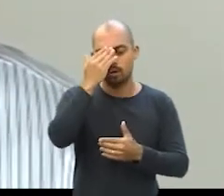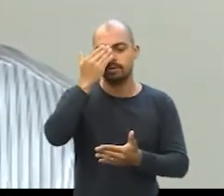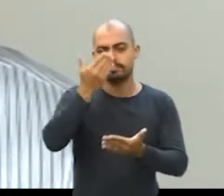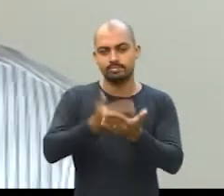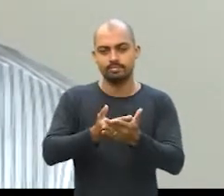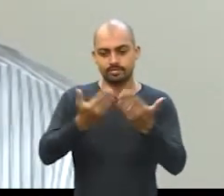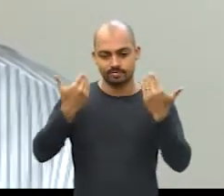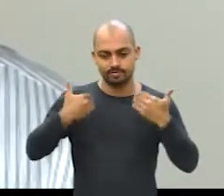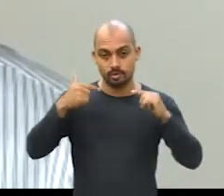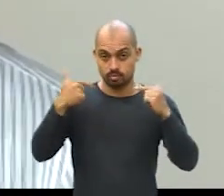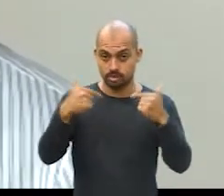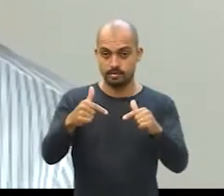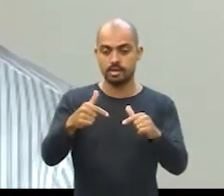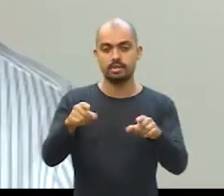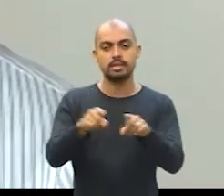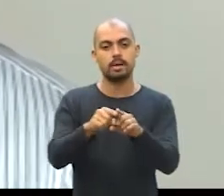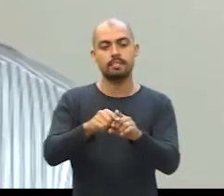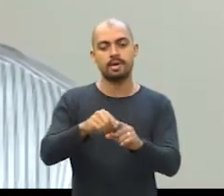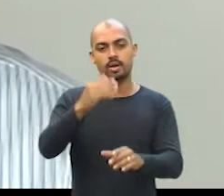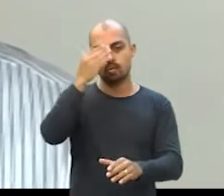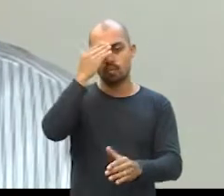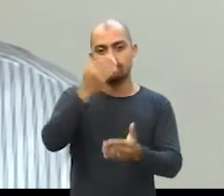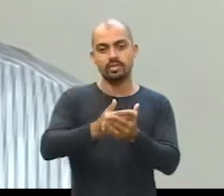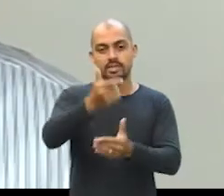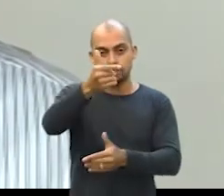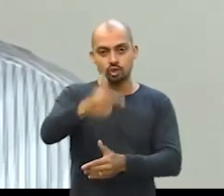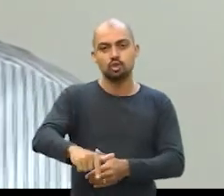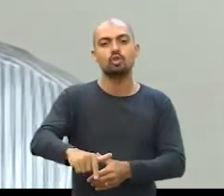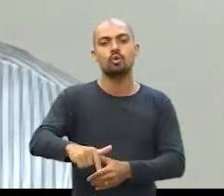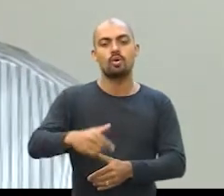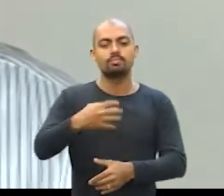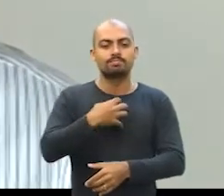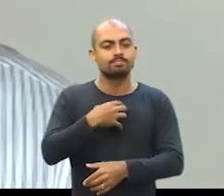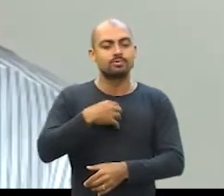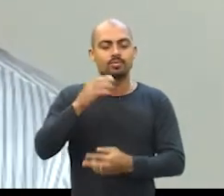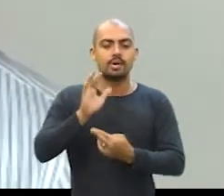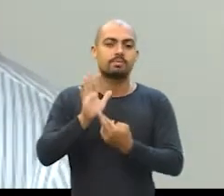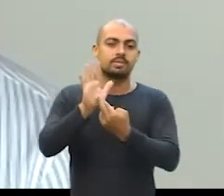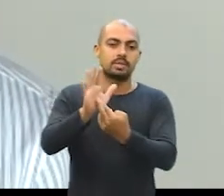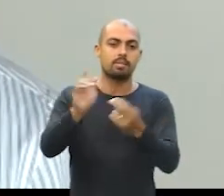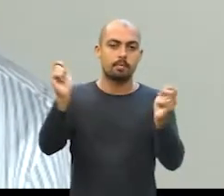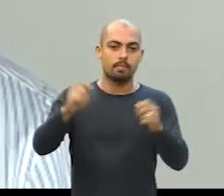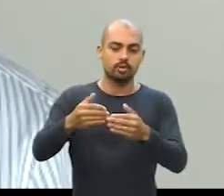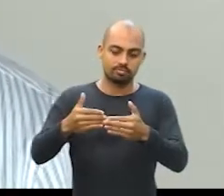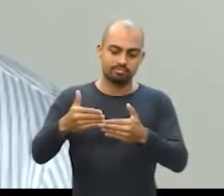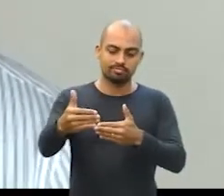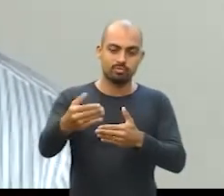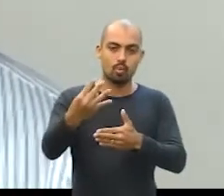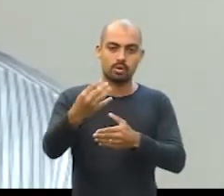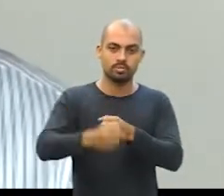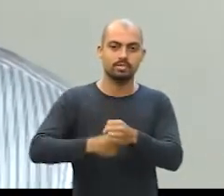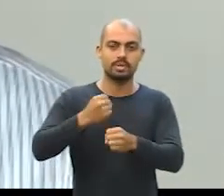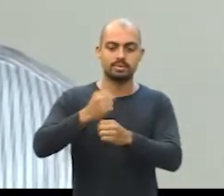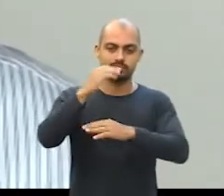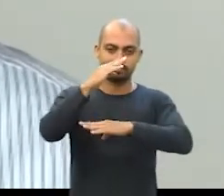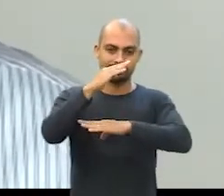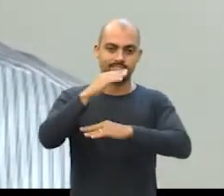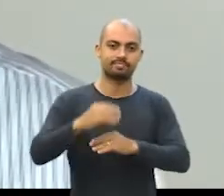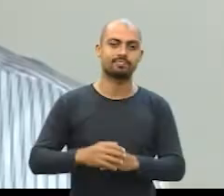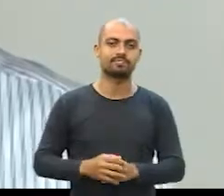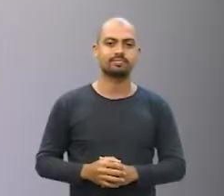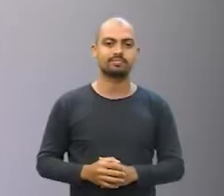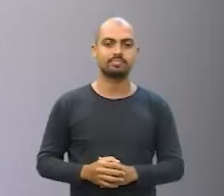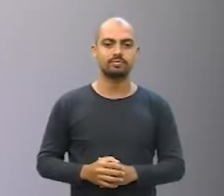que confiam no meu trabalho e que depositaram essa confiança novamente de forma que eu possa representá-los no próximo mandato na